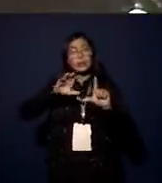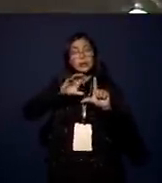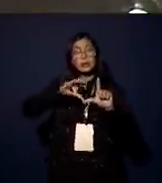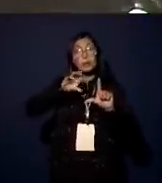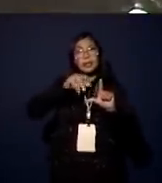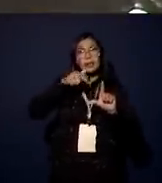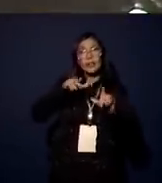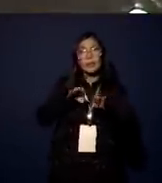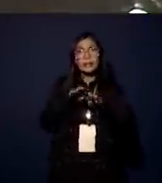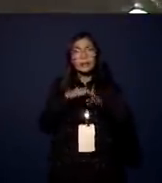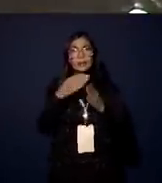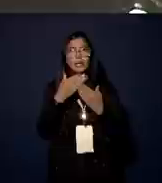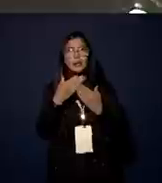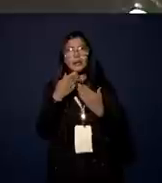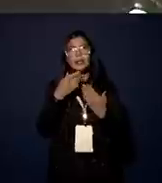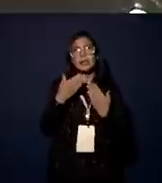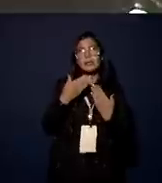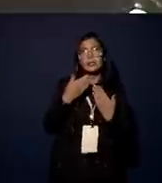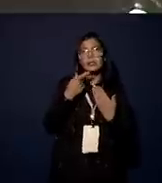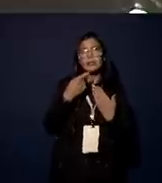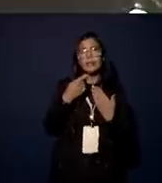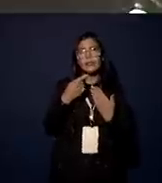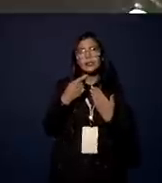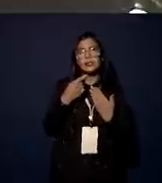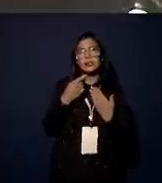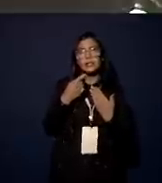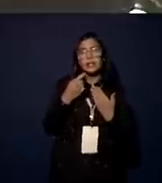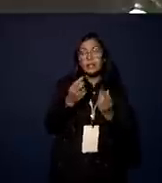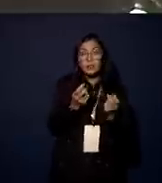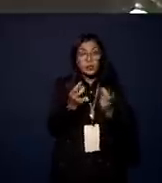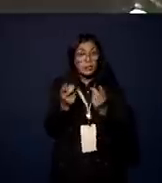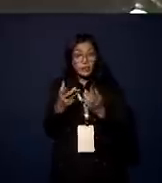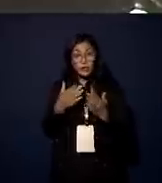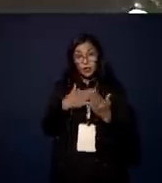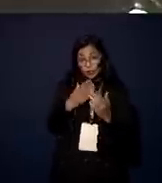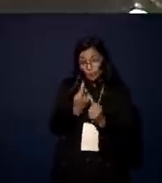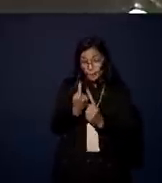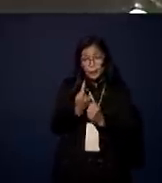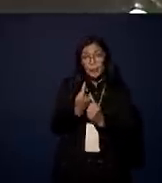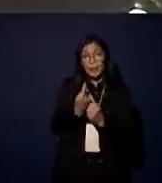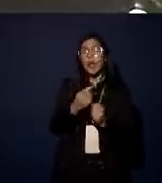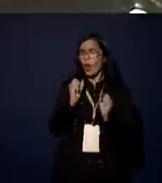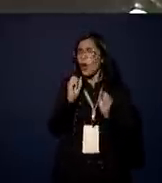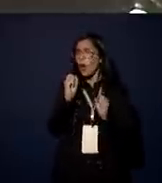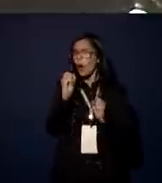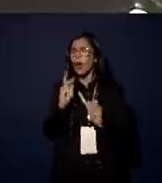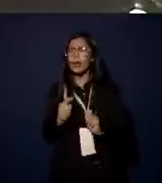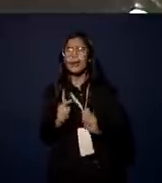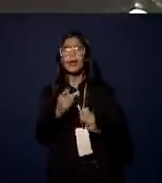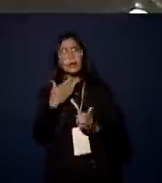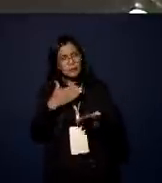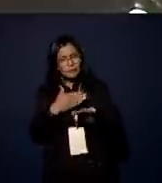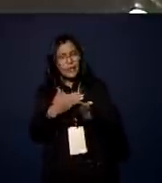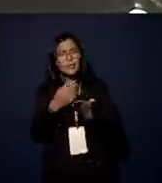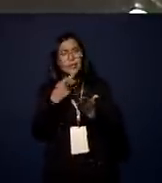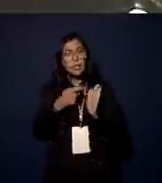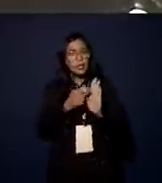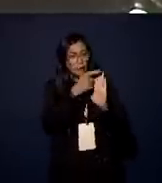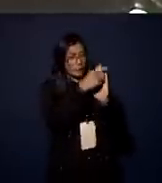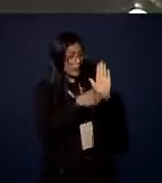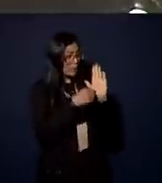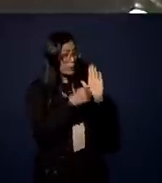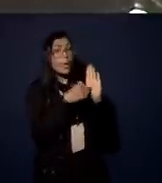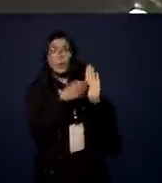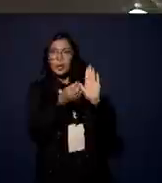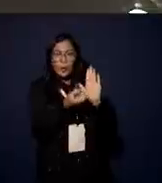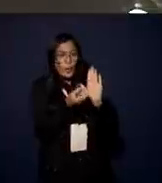se você quiser fazer com o filme só do que você vende comigo OK vamos lá tá aqui meu cardápio a